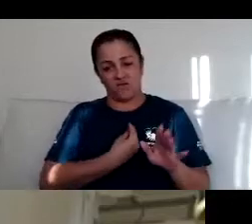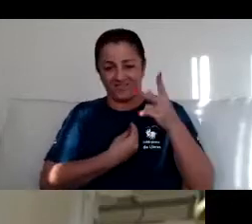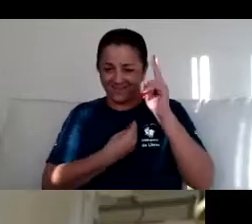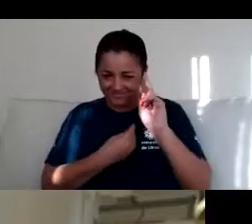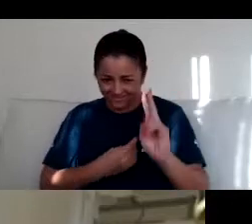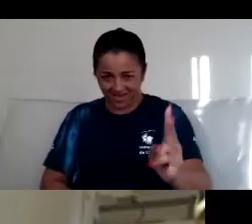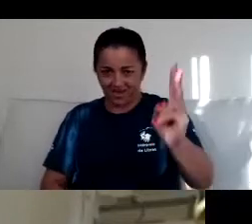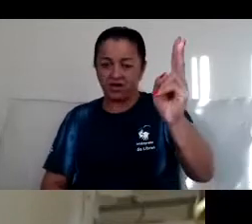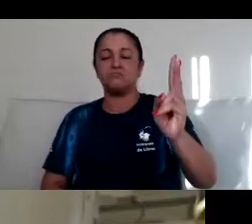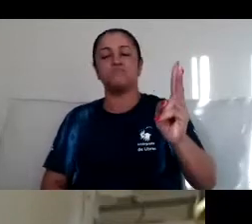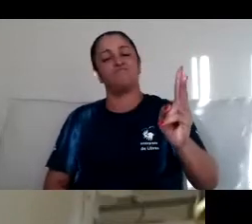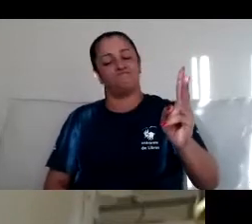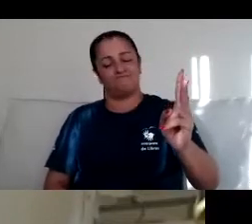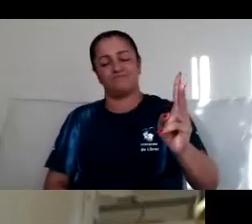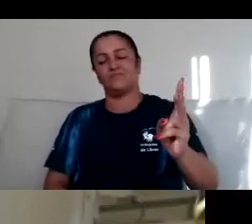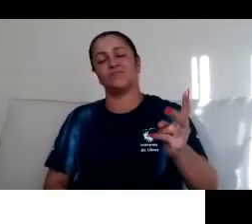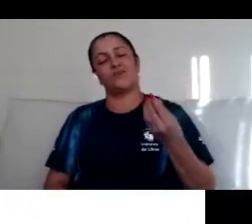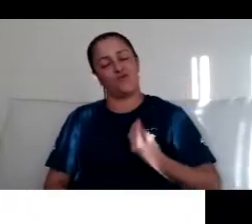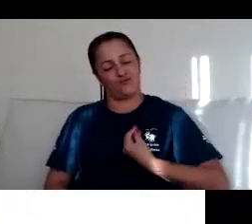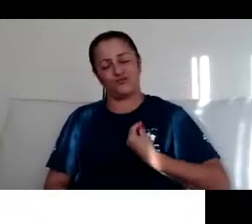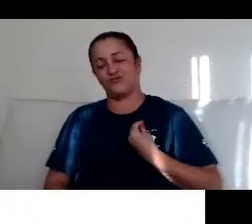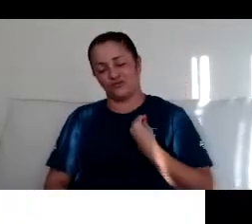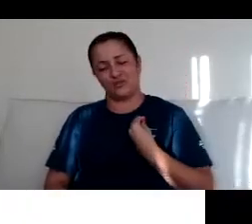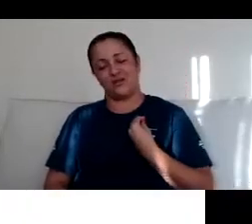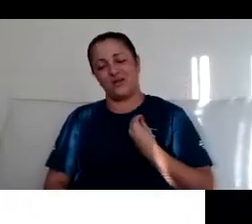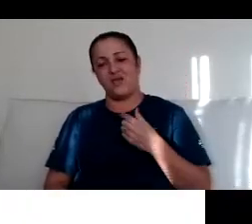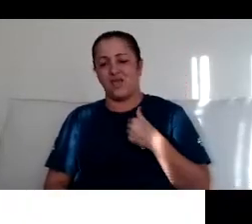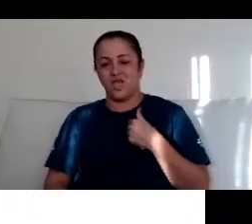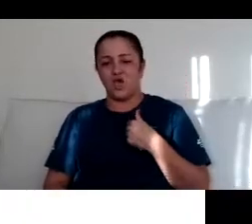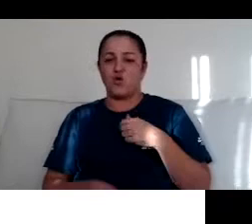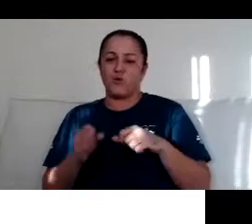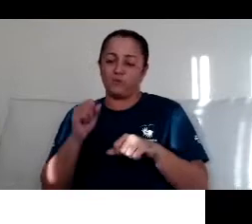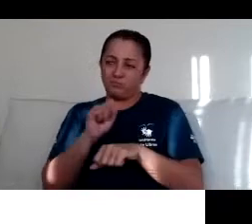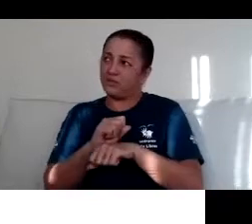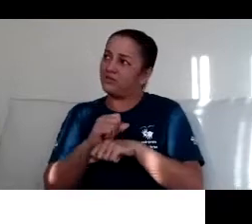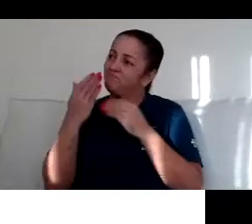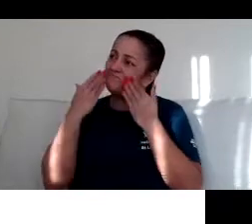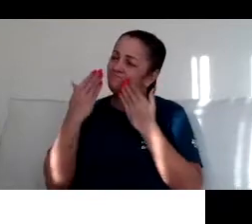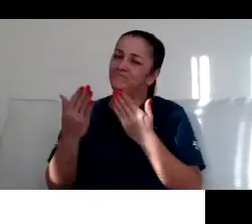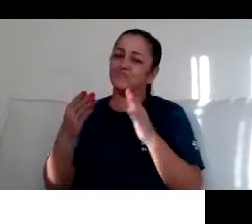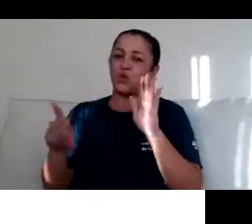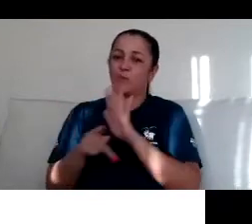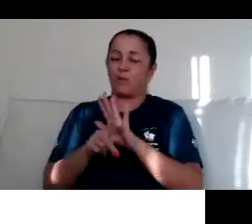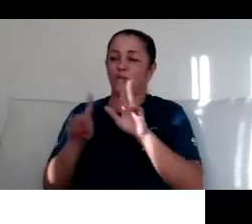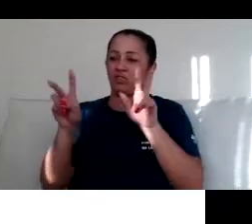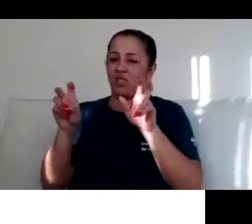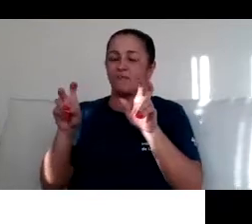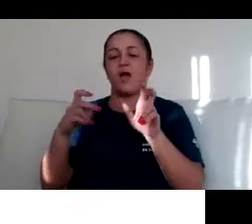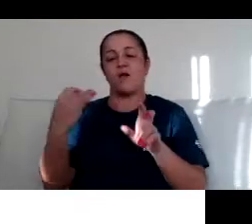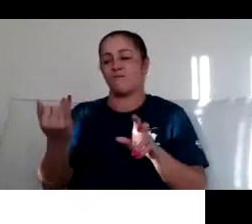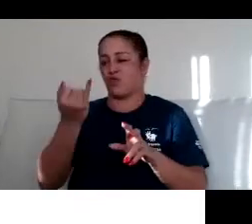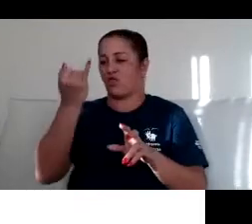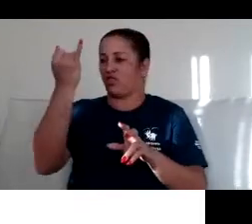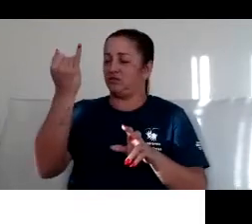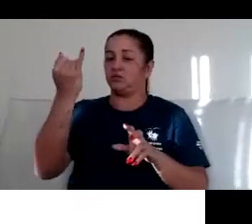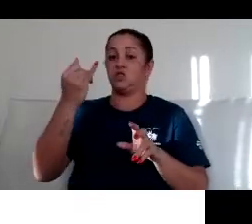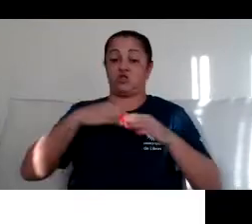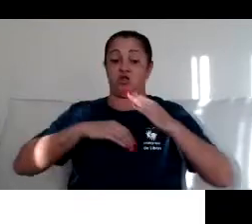continua. E então eu me deparo com o tema desse encontro, a importância de autoras negras nas